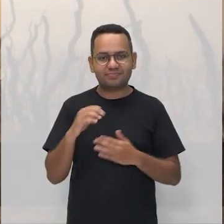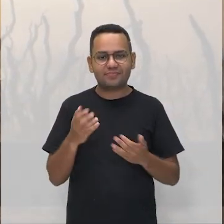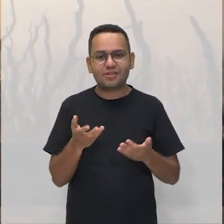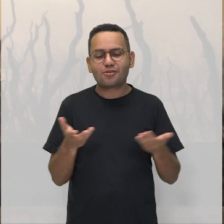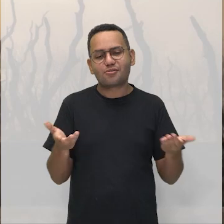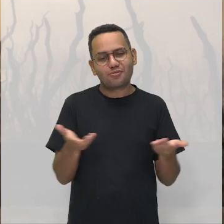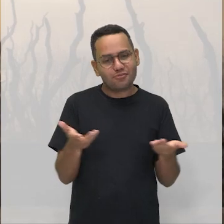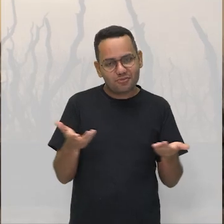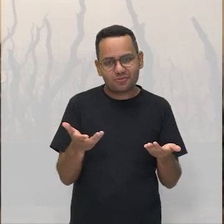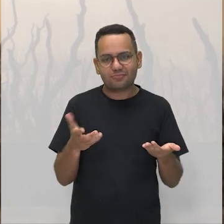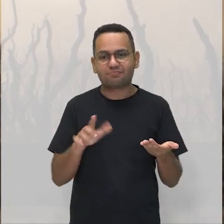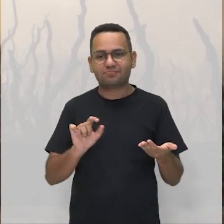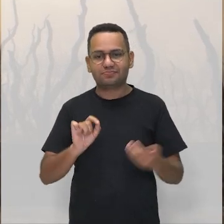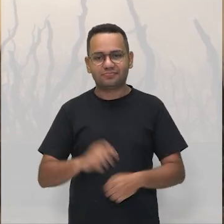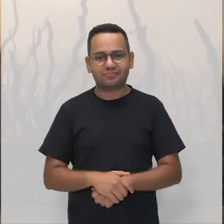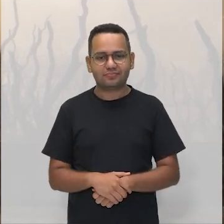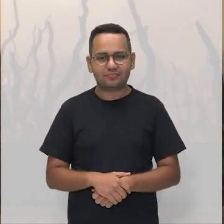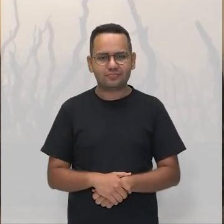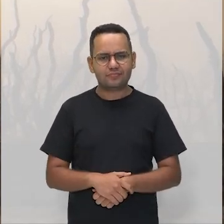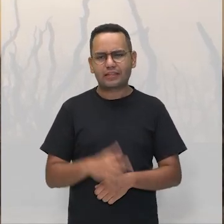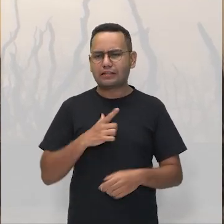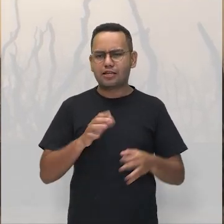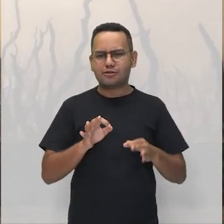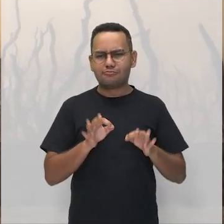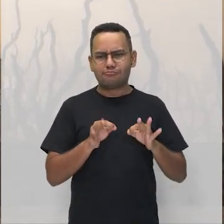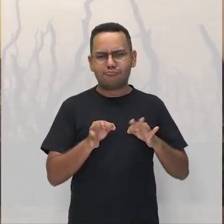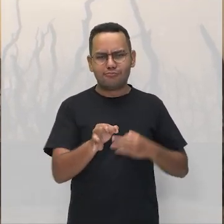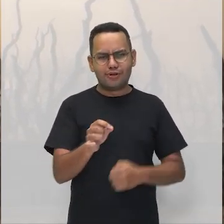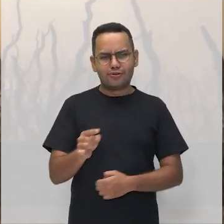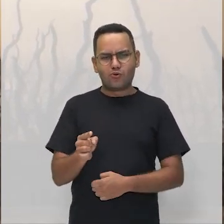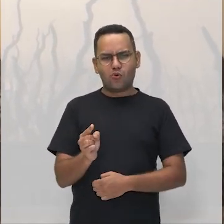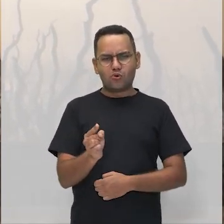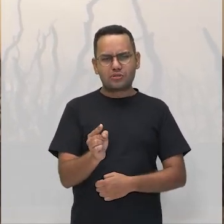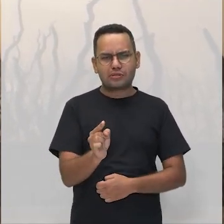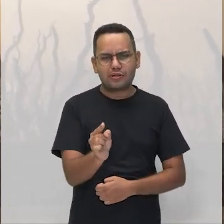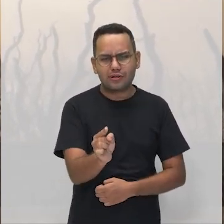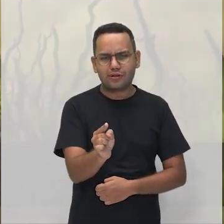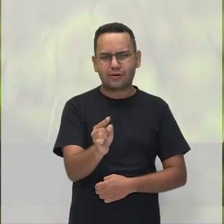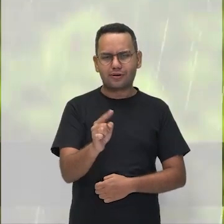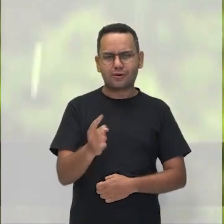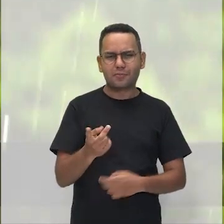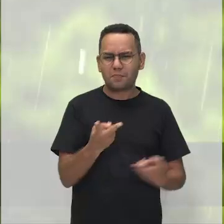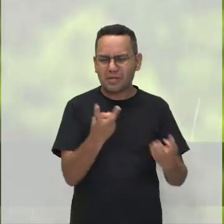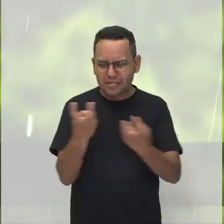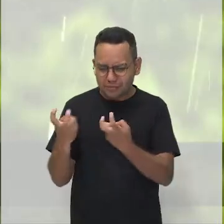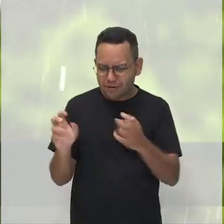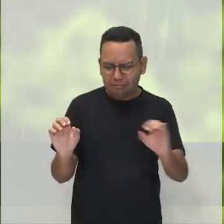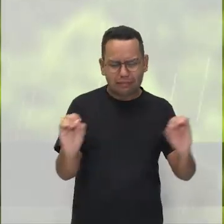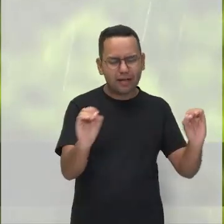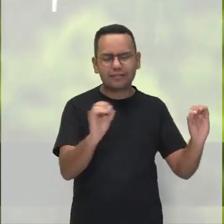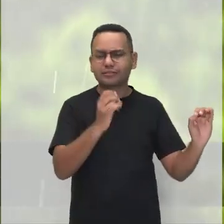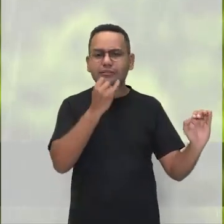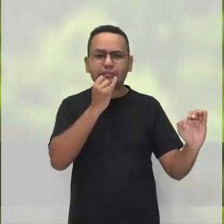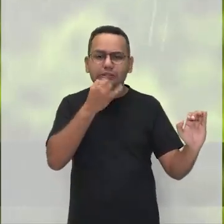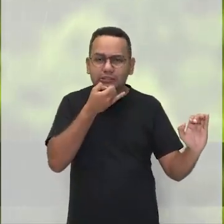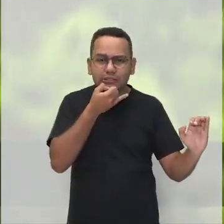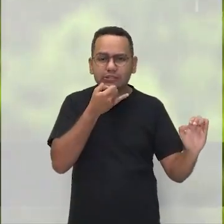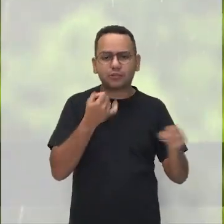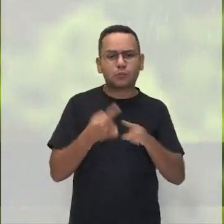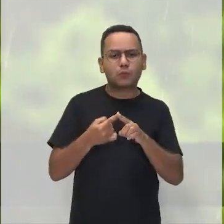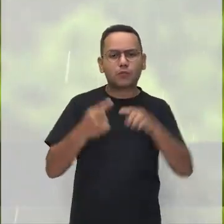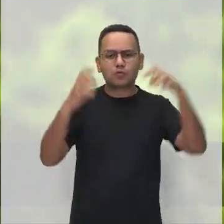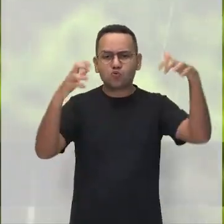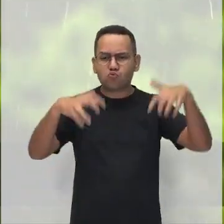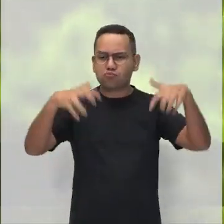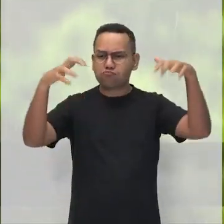longe, muitas léguas, numa triste solidão, espero a chuva cair de